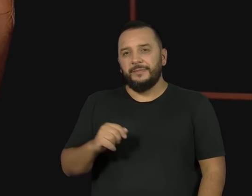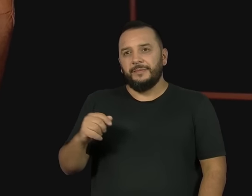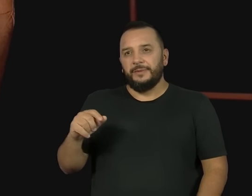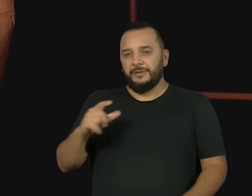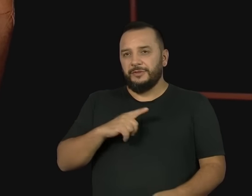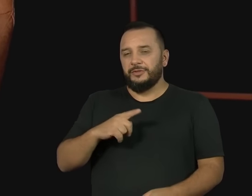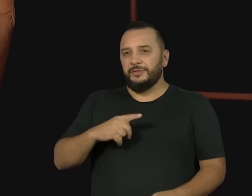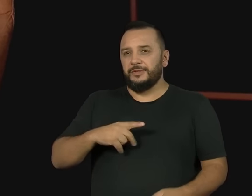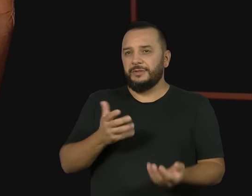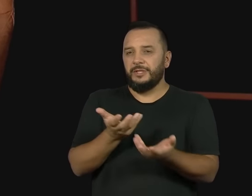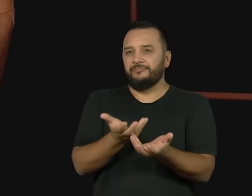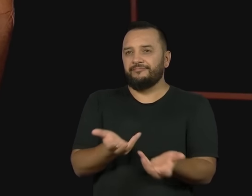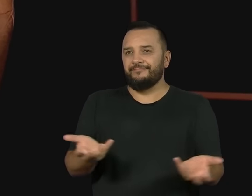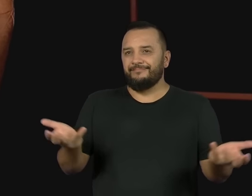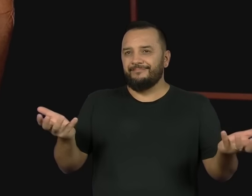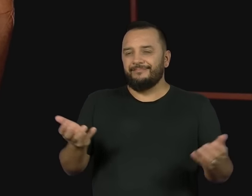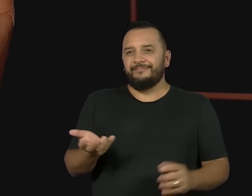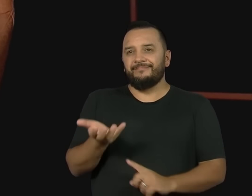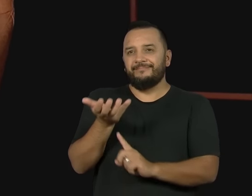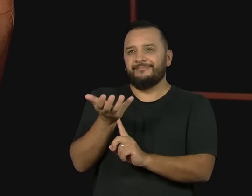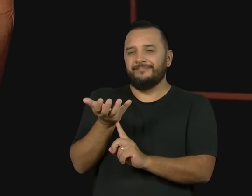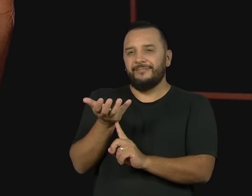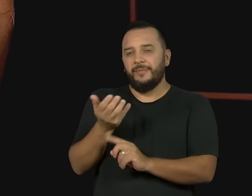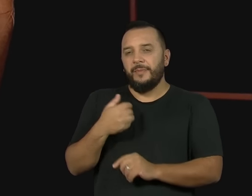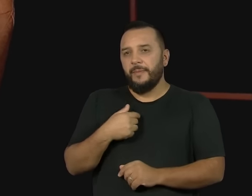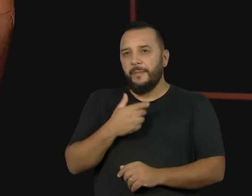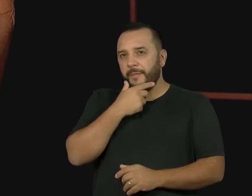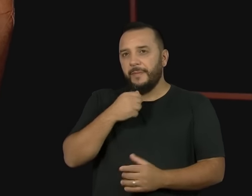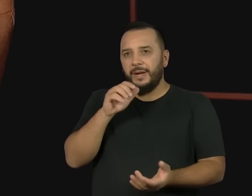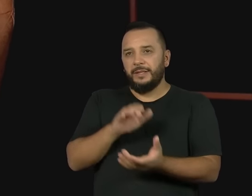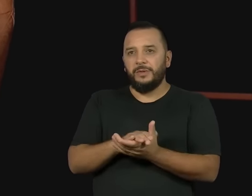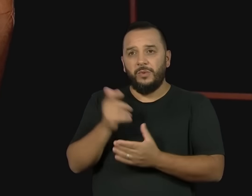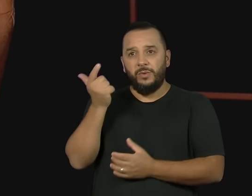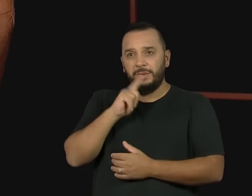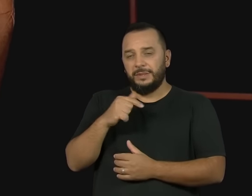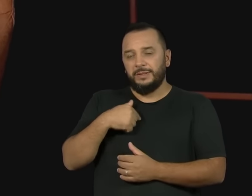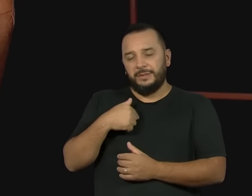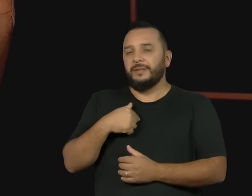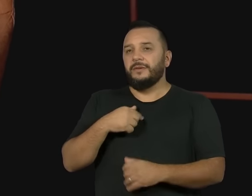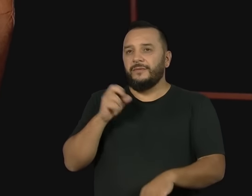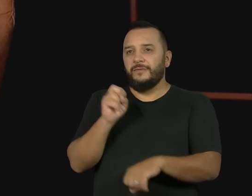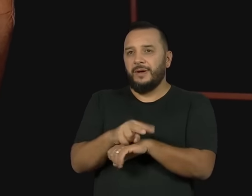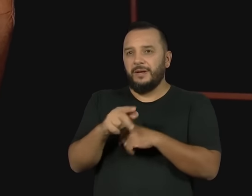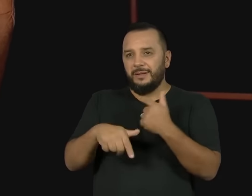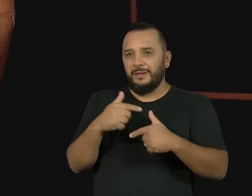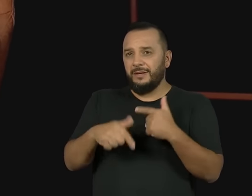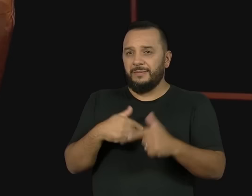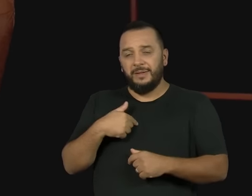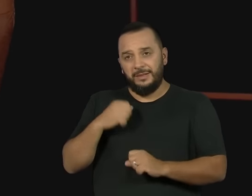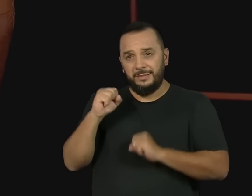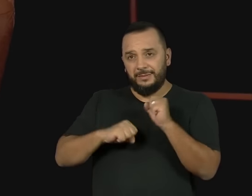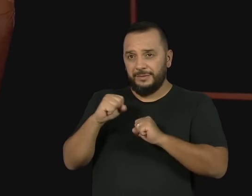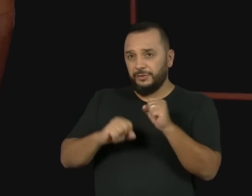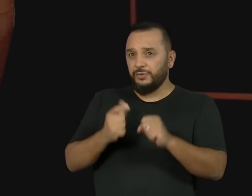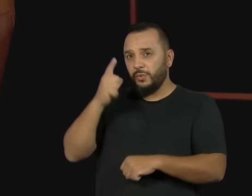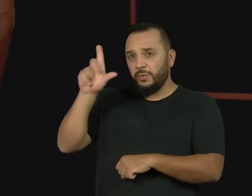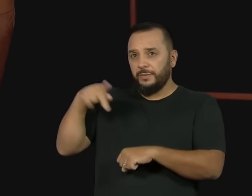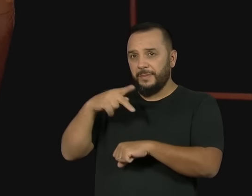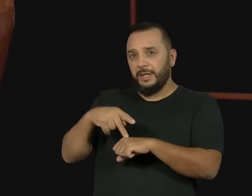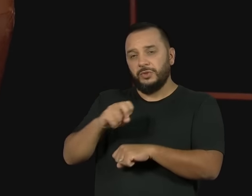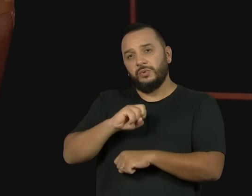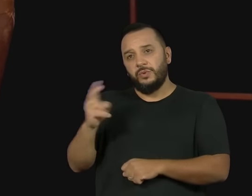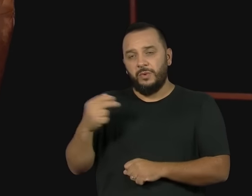que os maridos que tinham conseguido empregos em empresas estrangeiras ou brasileiras que